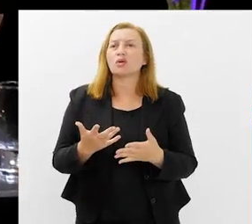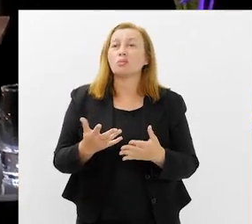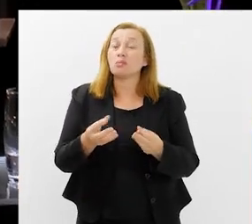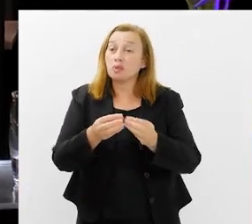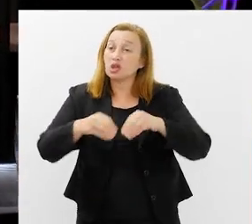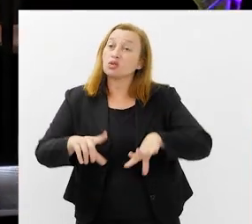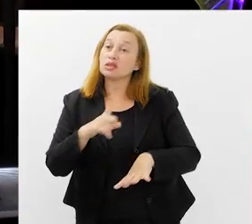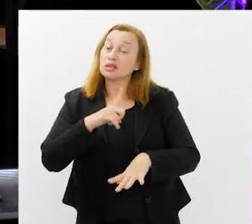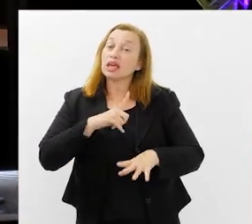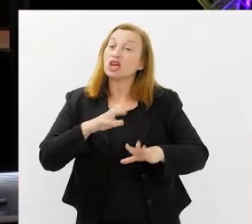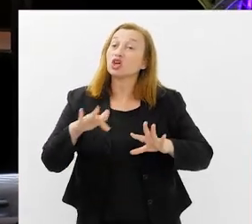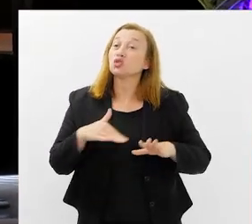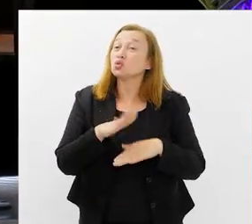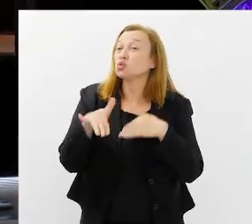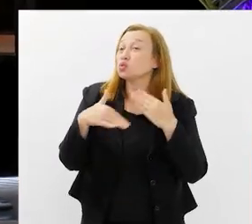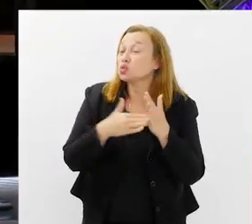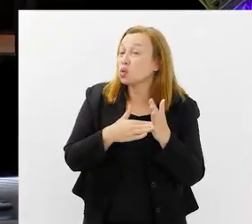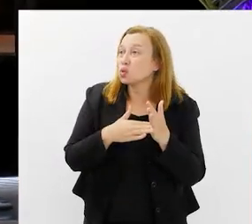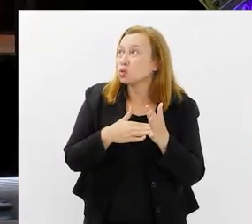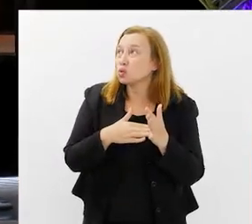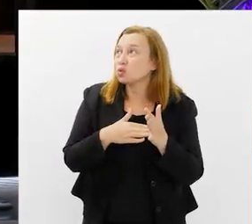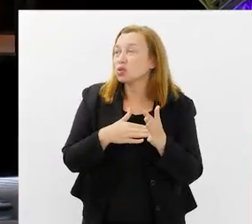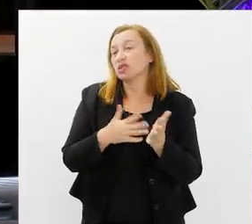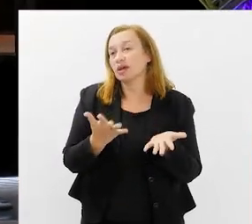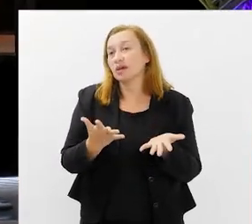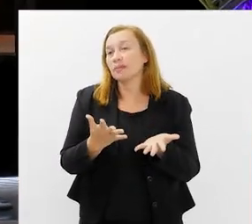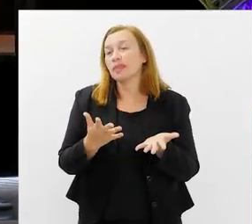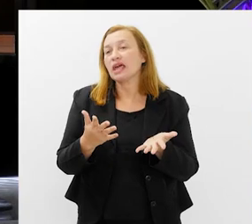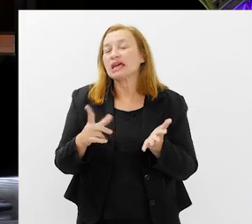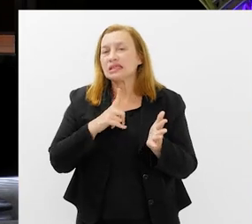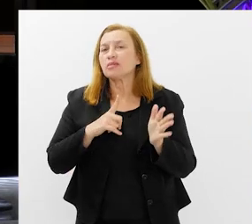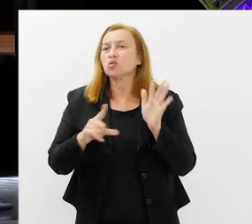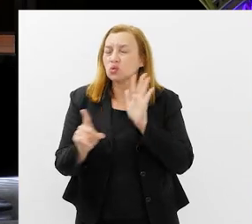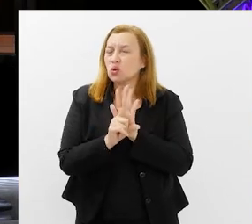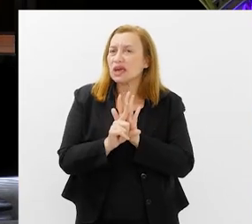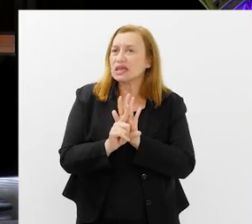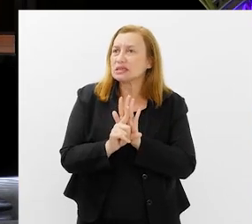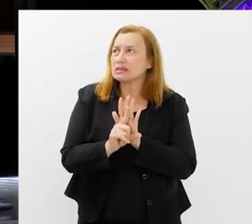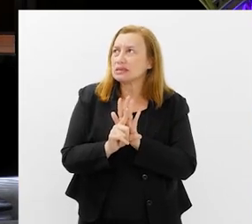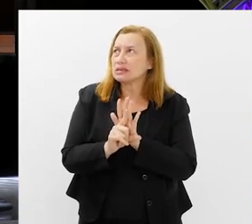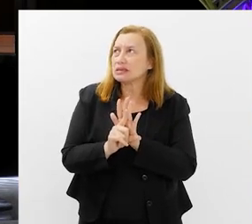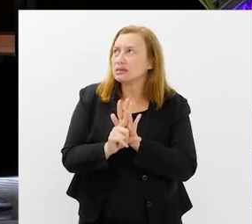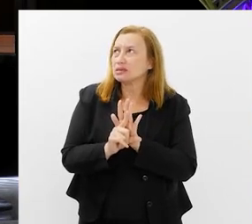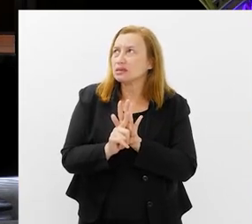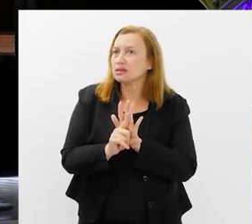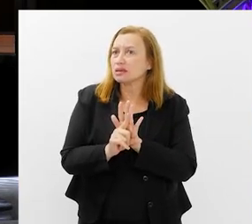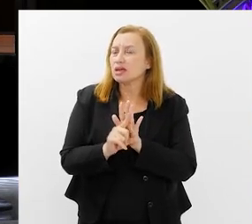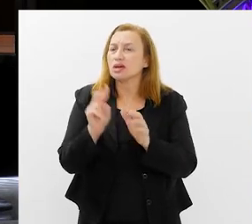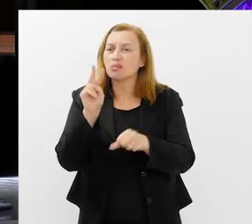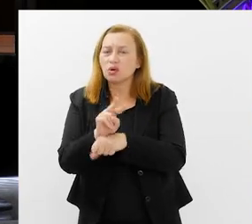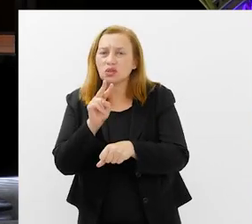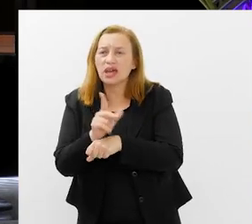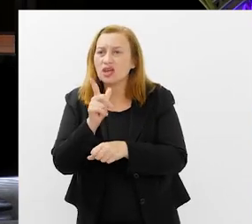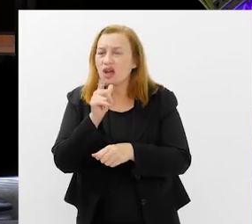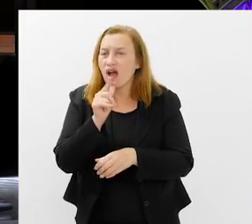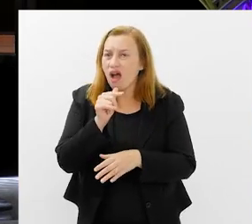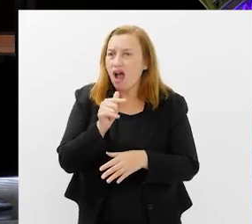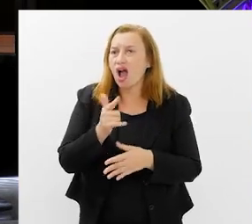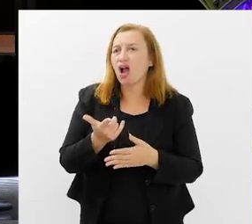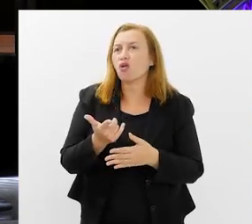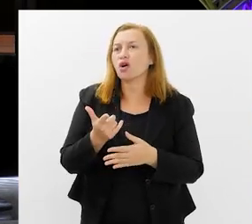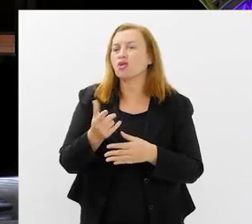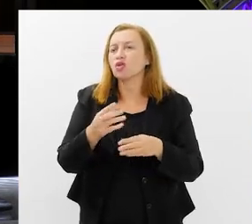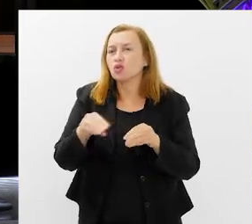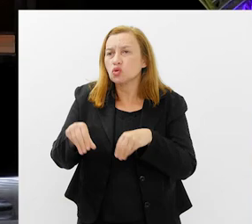maior rigor. Então, todas essas, nós temos essas leis, as leis que preservam a água,